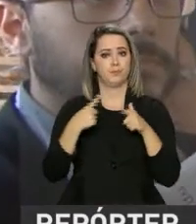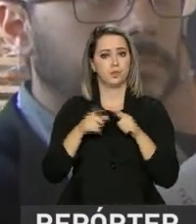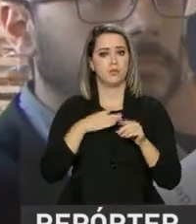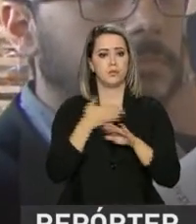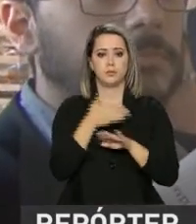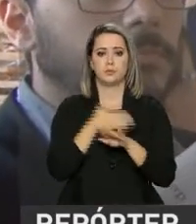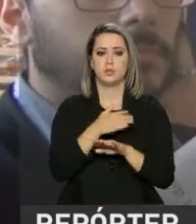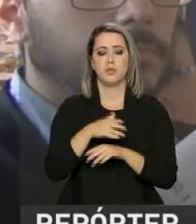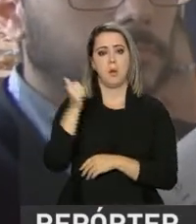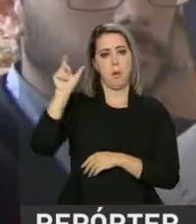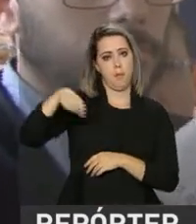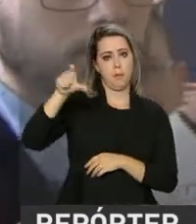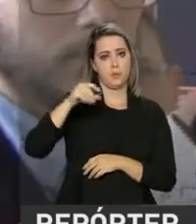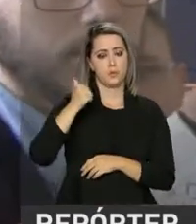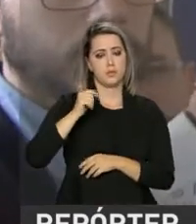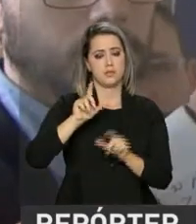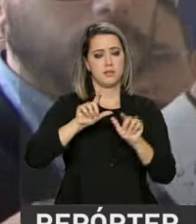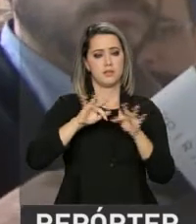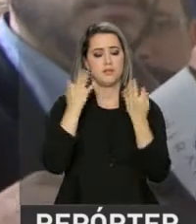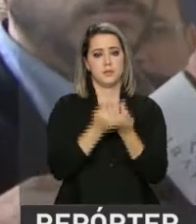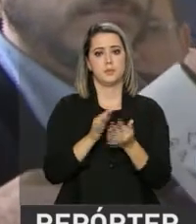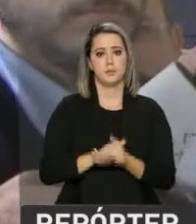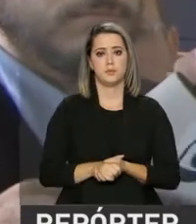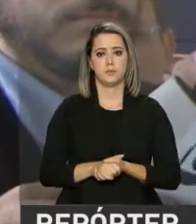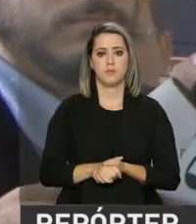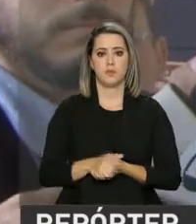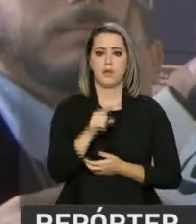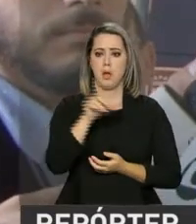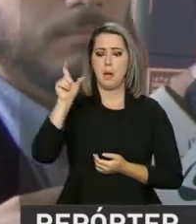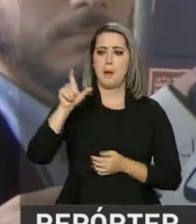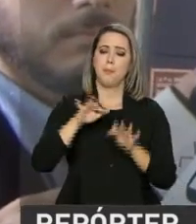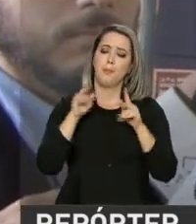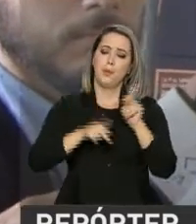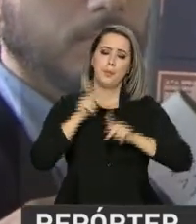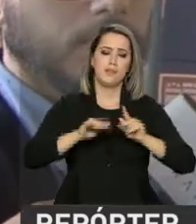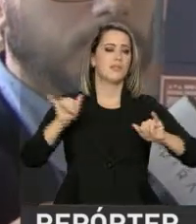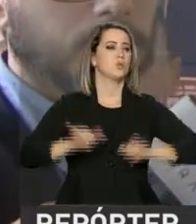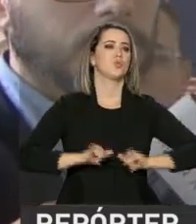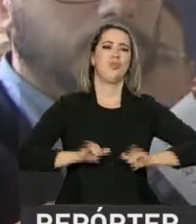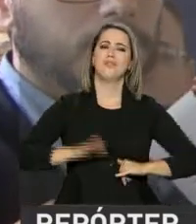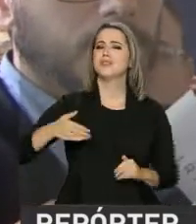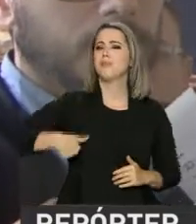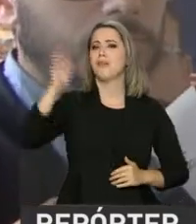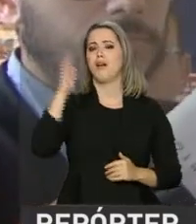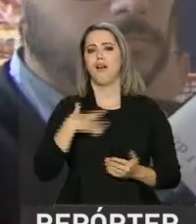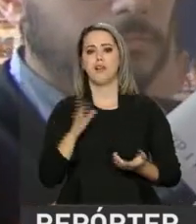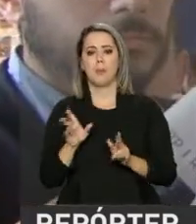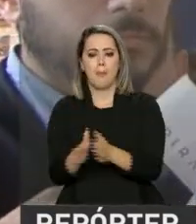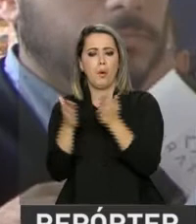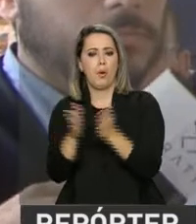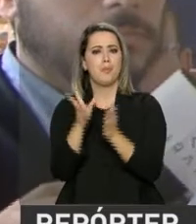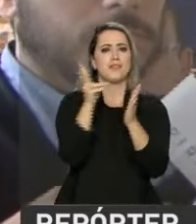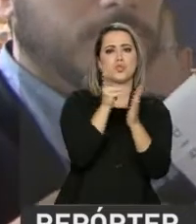acesso ao bolsa família antecipado à população mais vulnerável que sofre mais o mais pobre os indígenas quilombolas